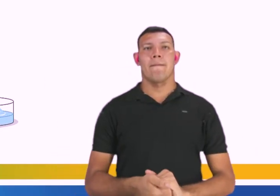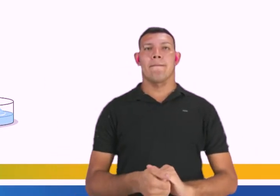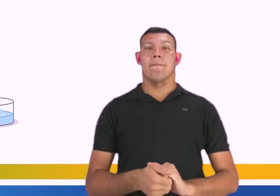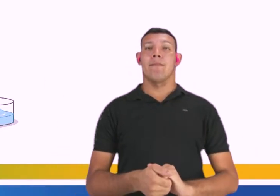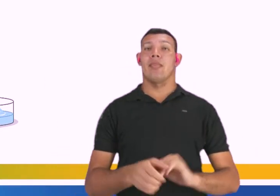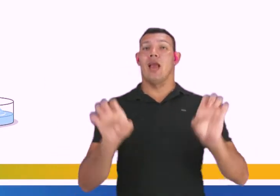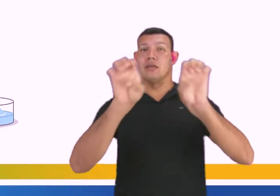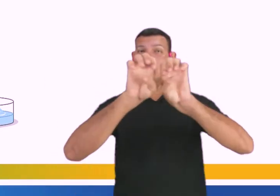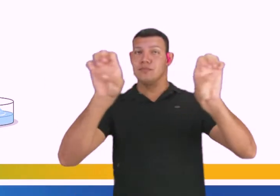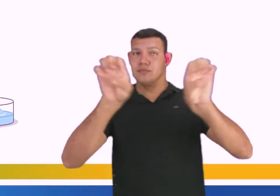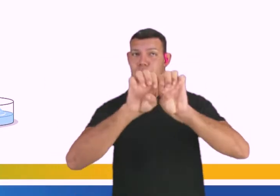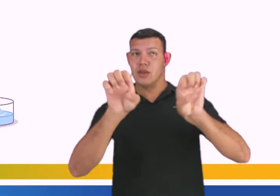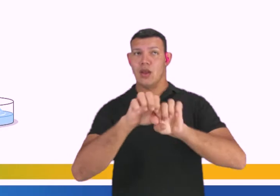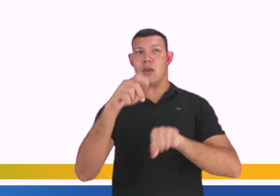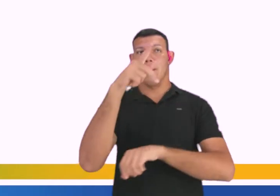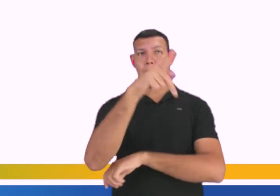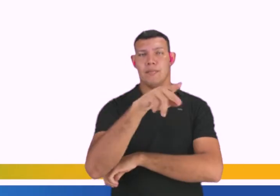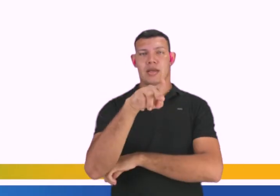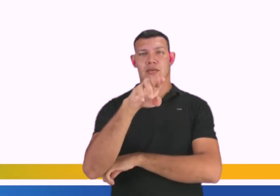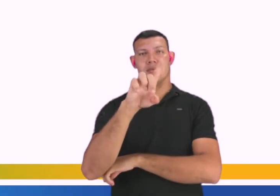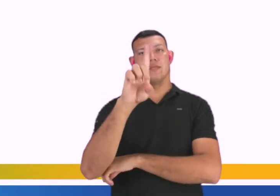a dgH.